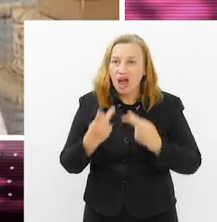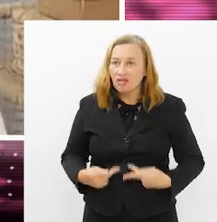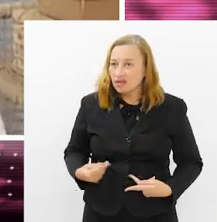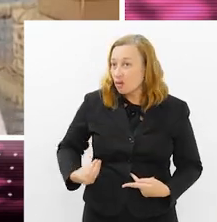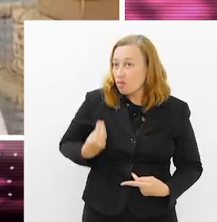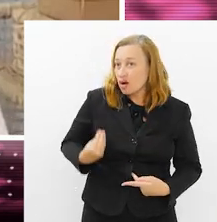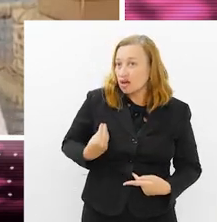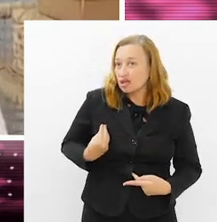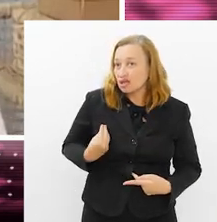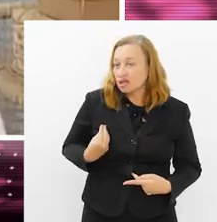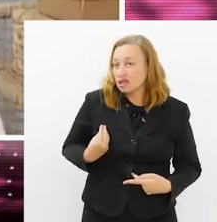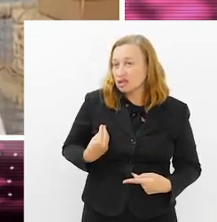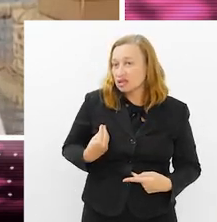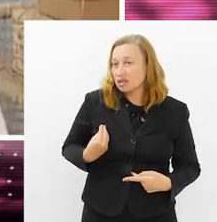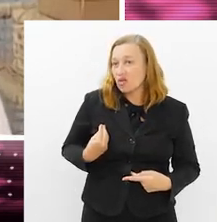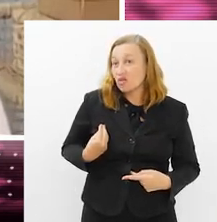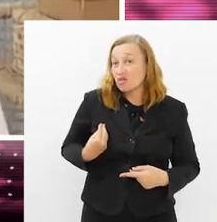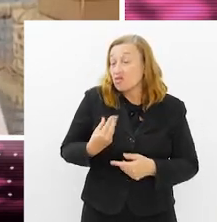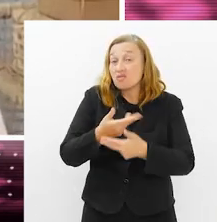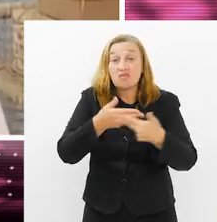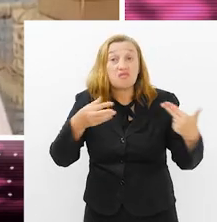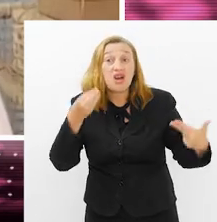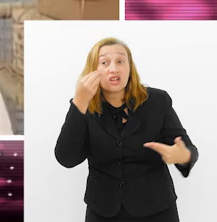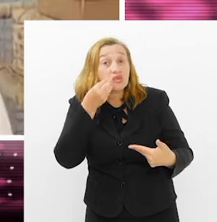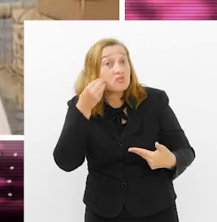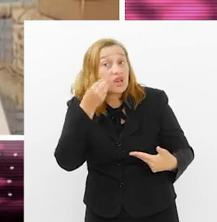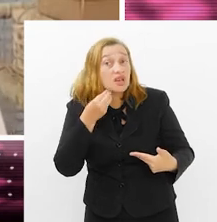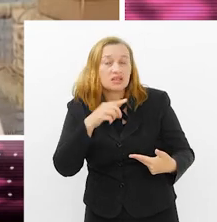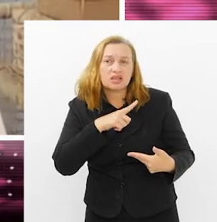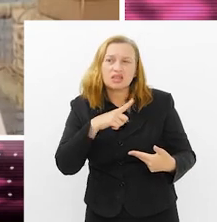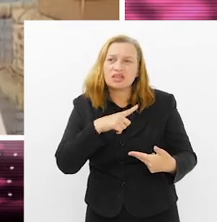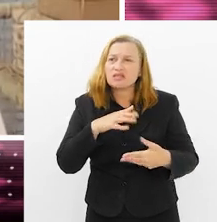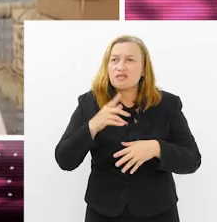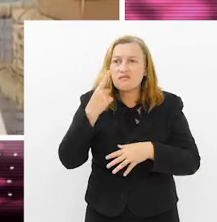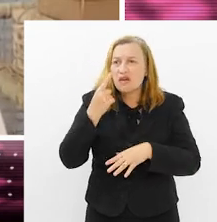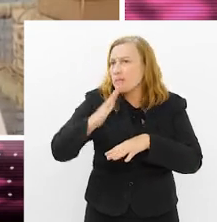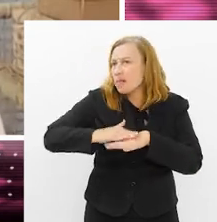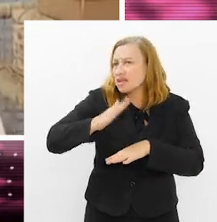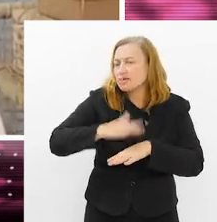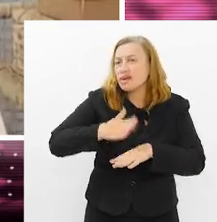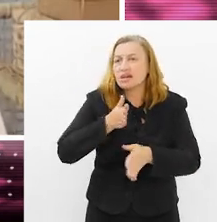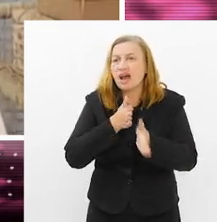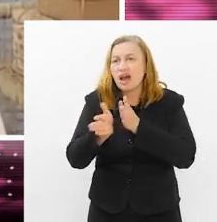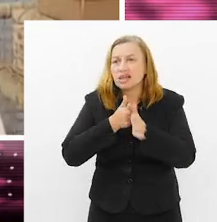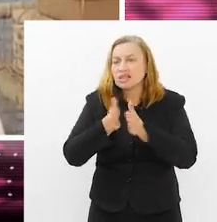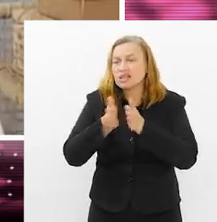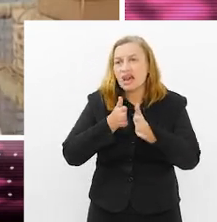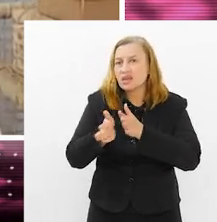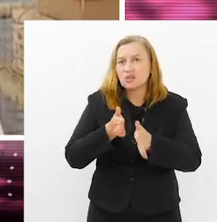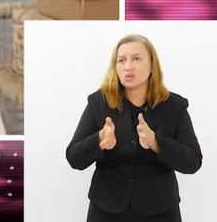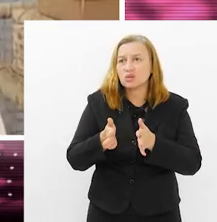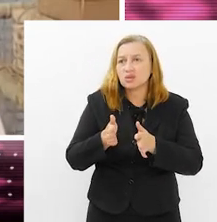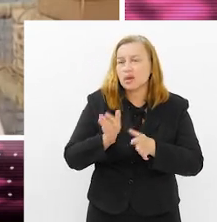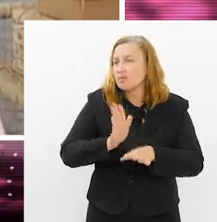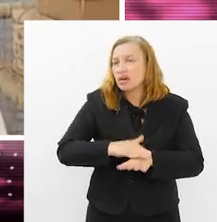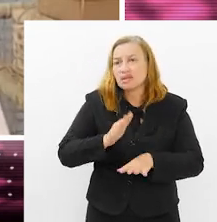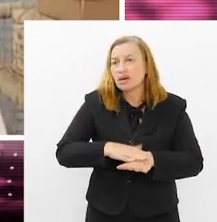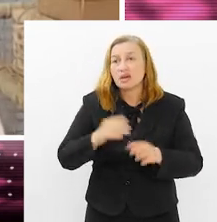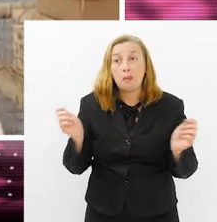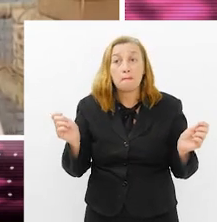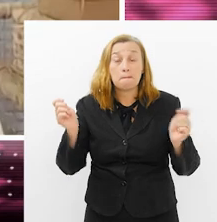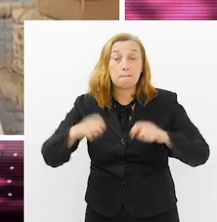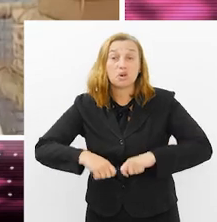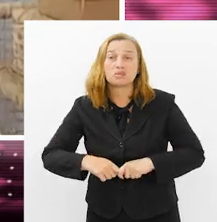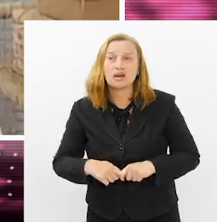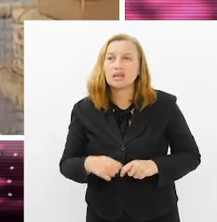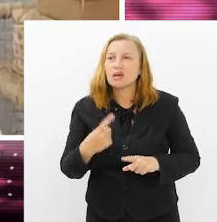Gente, a vida humana, ela é tão rica, ela é tão cheia de experiências, né? E a gente vem cada vez mais tendo acesso a cada